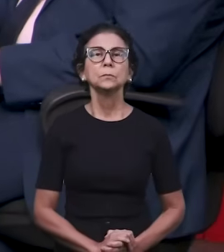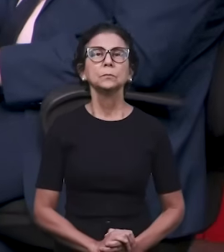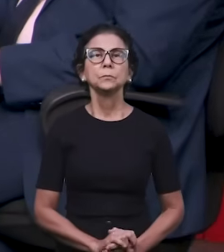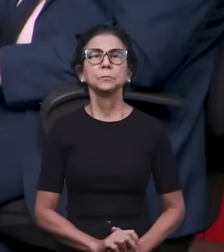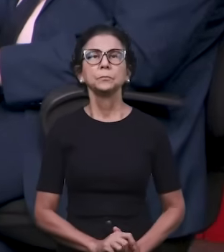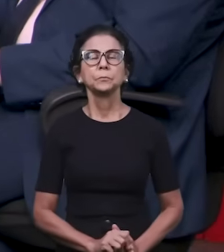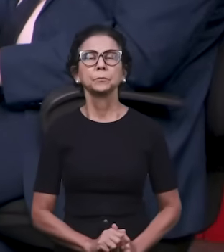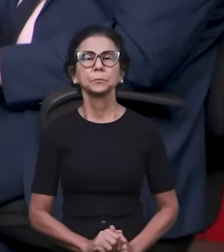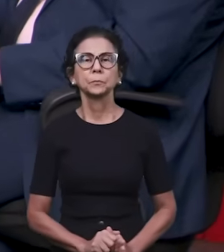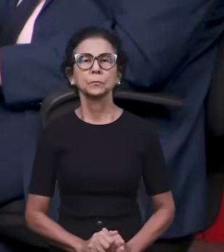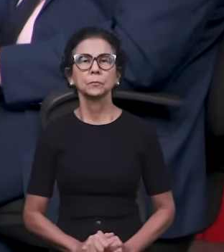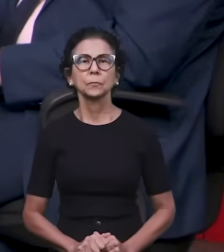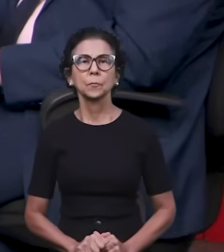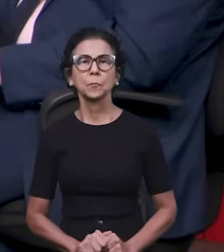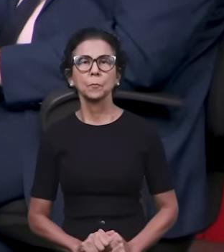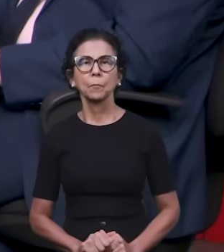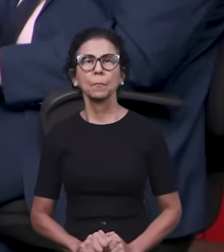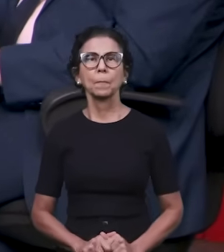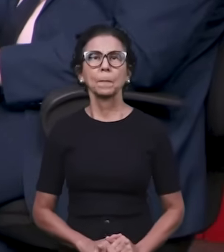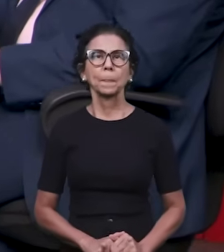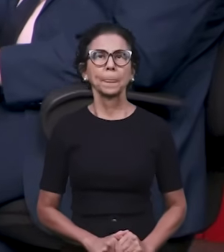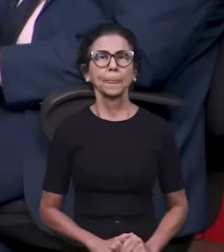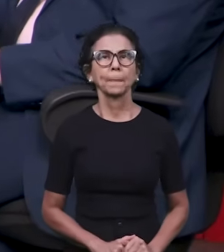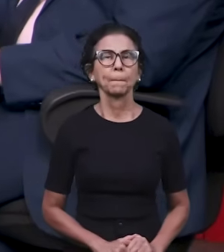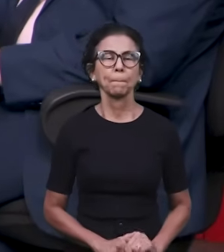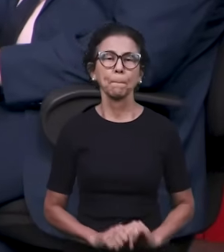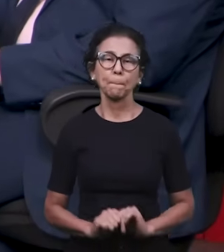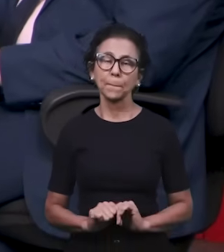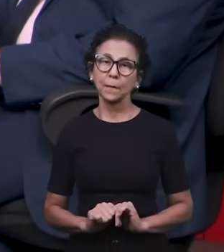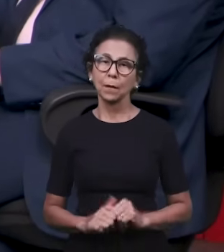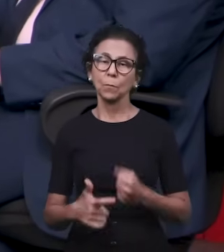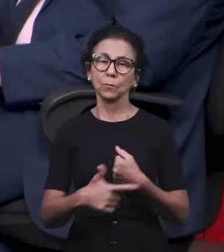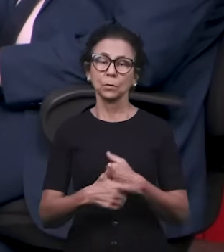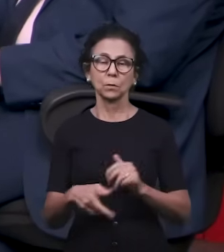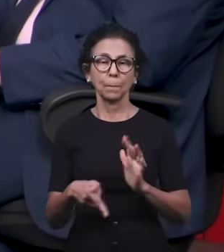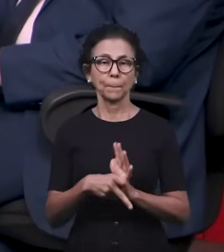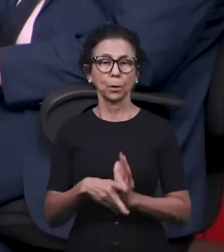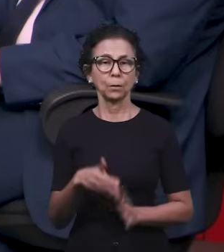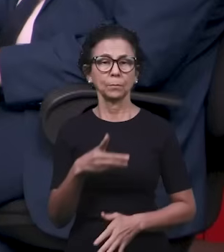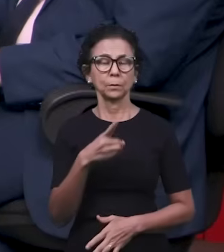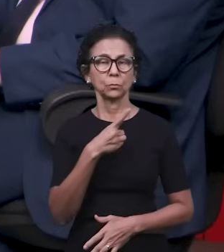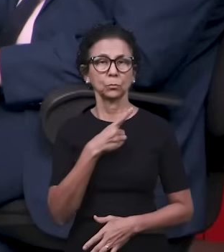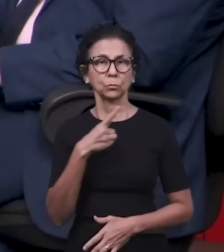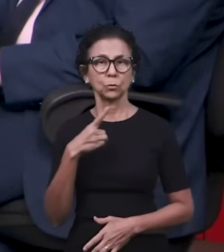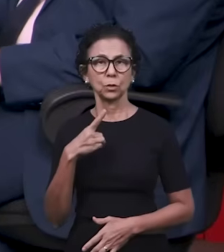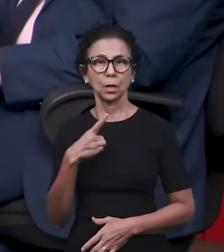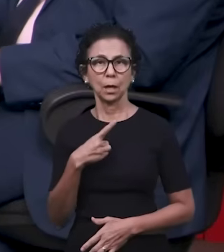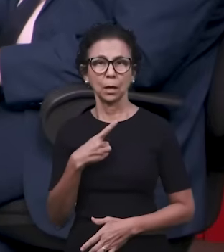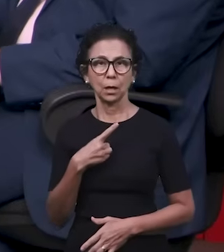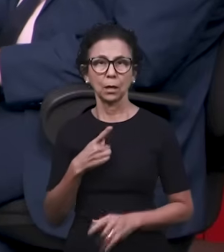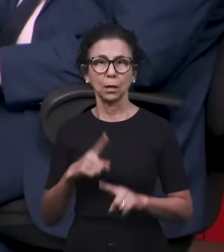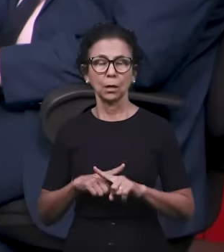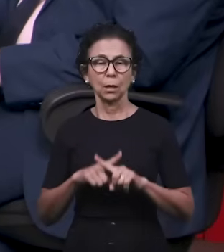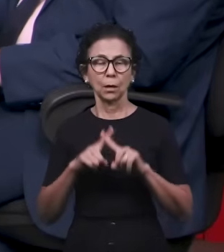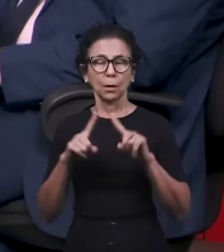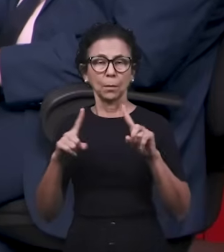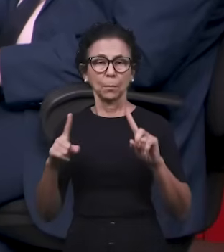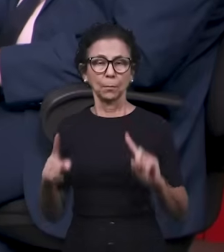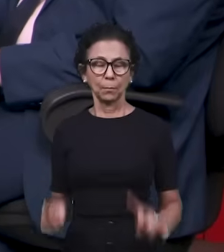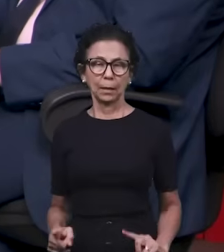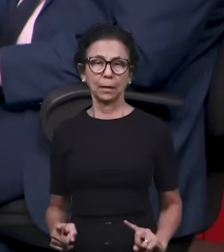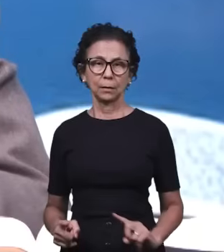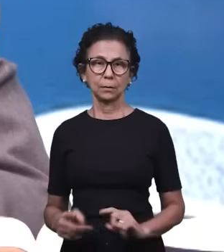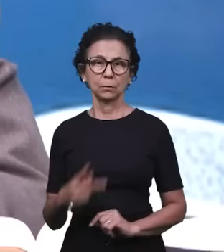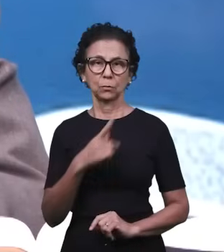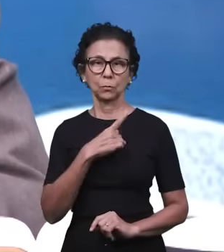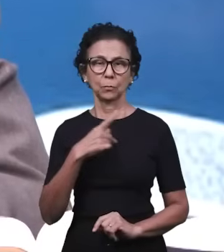nível de diaconato, é do diácono. Isso. Porém, o governo a nível espiritual, é do pastor,